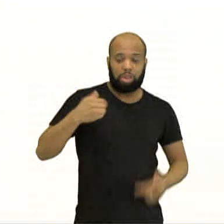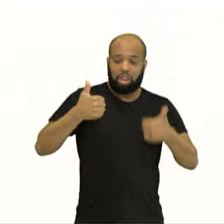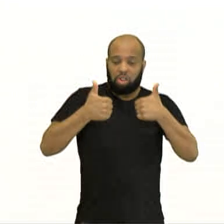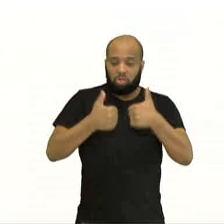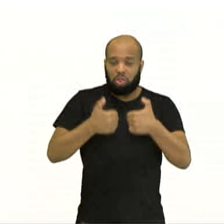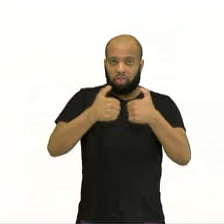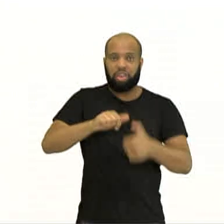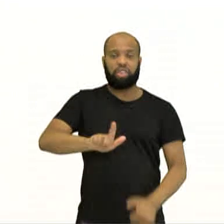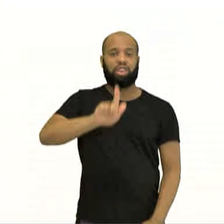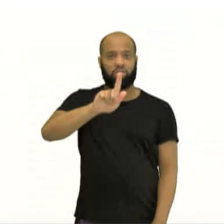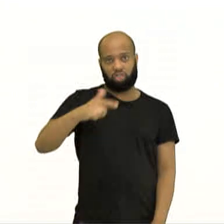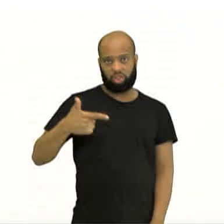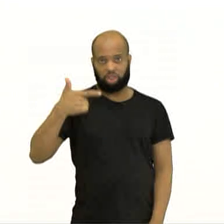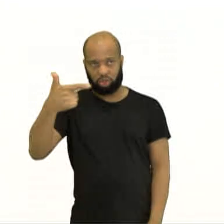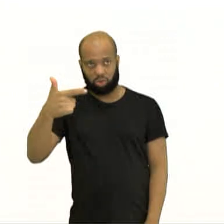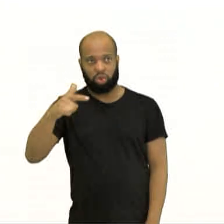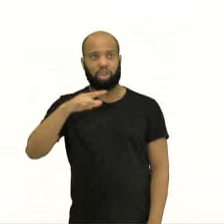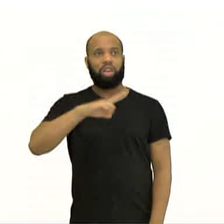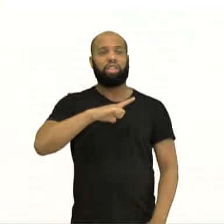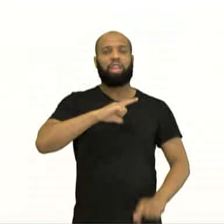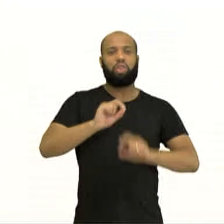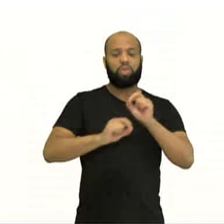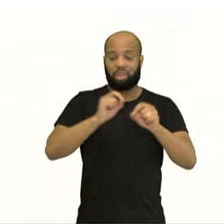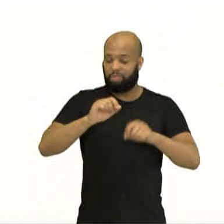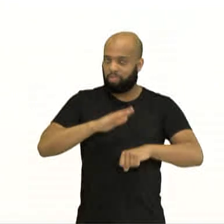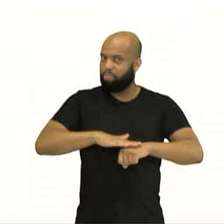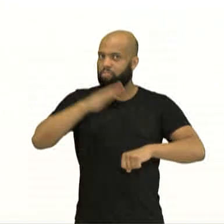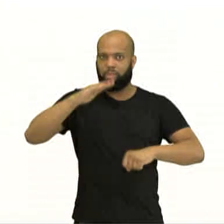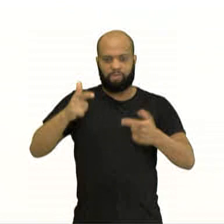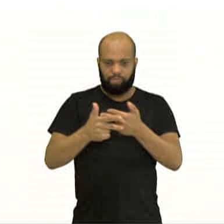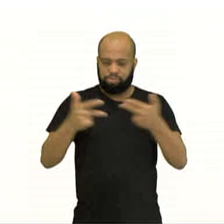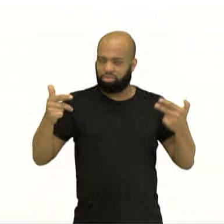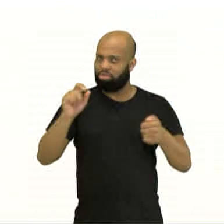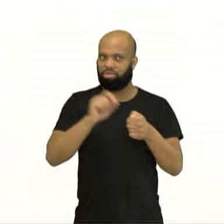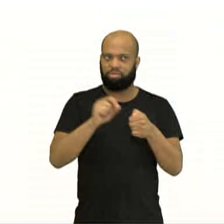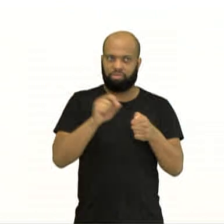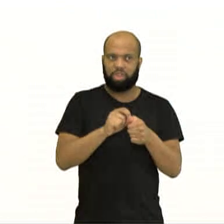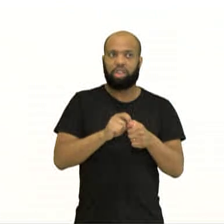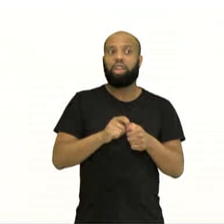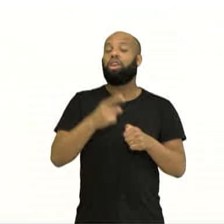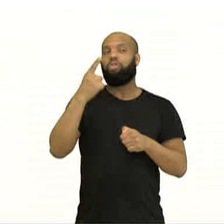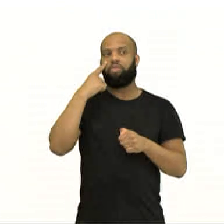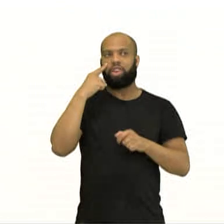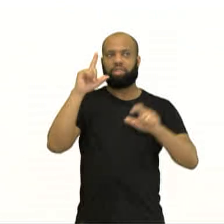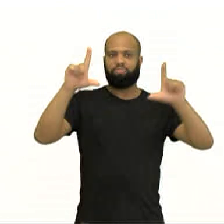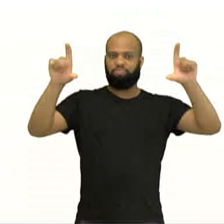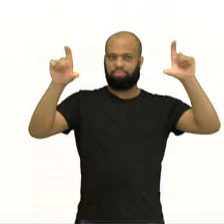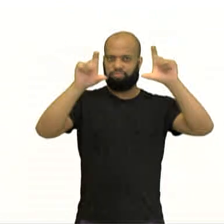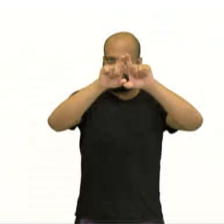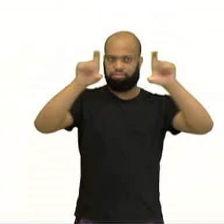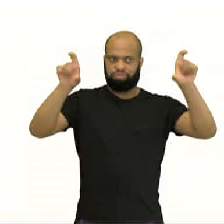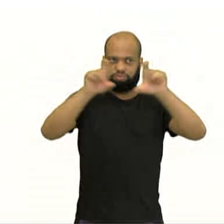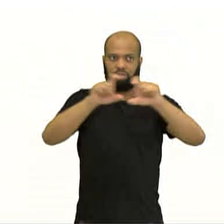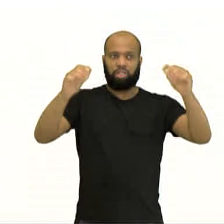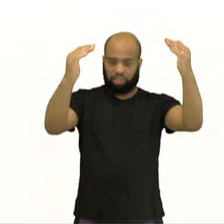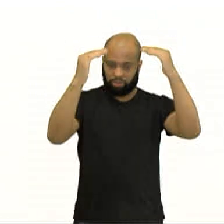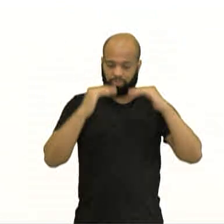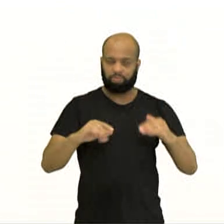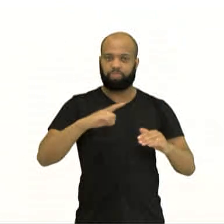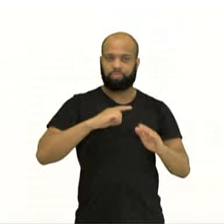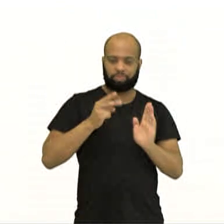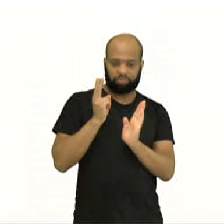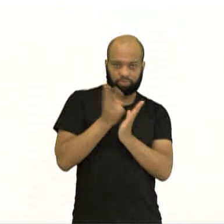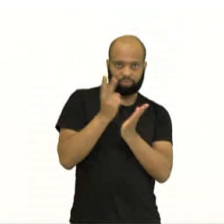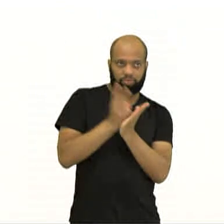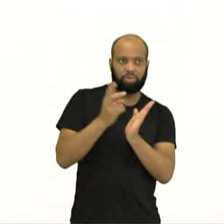do Fermilab, com algo ainda maior. Então aqui é a chamada, aqui embaixo vem a matéria para eu